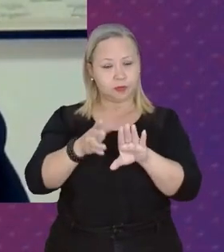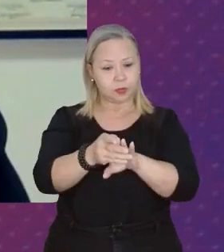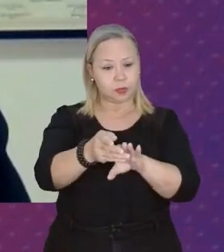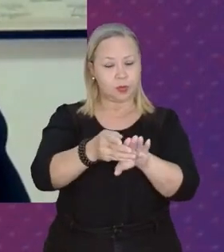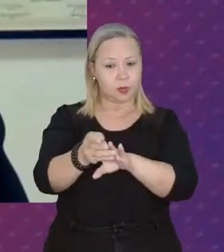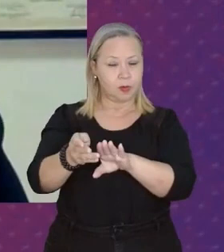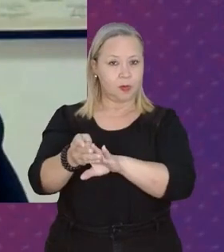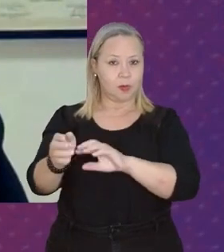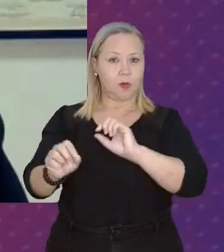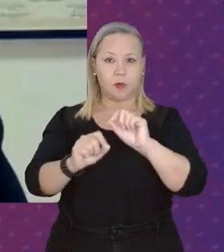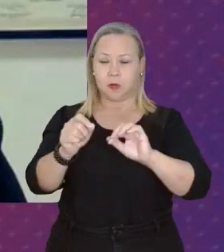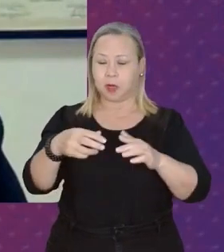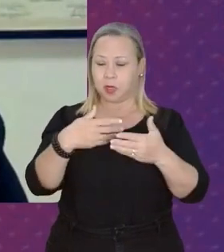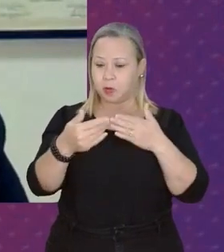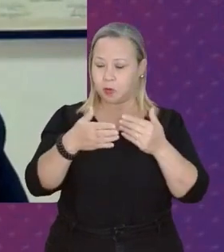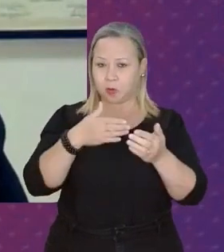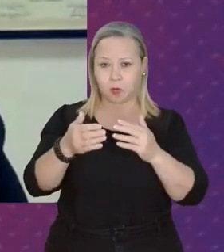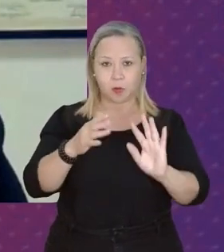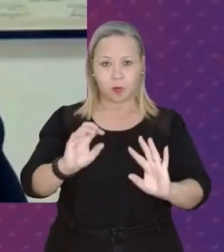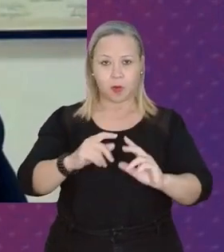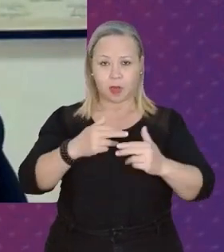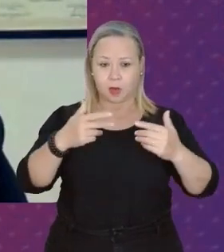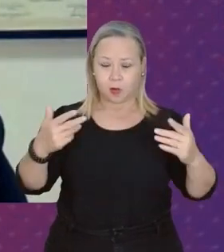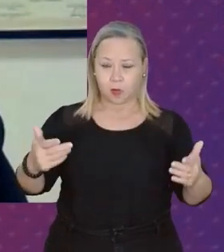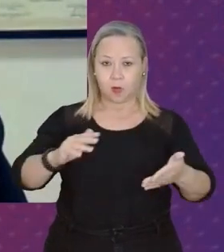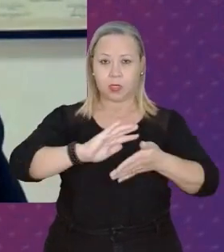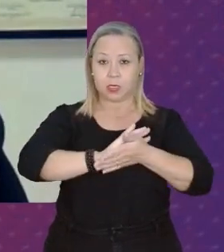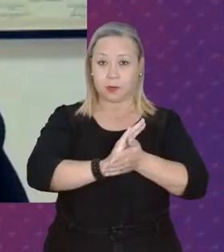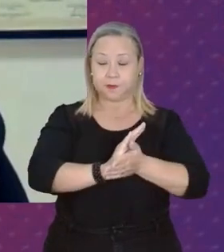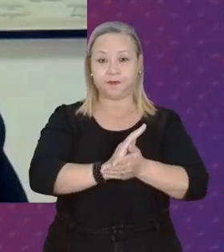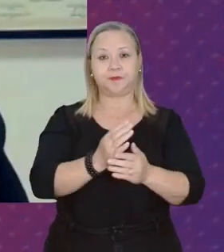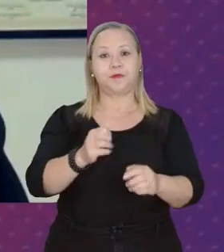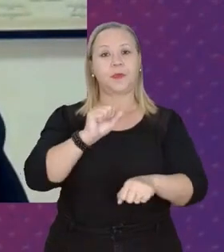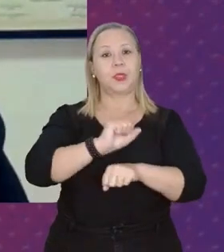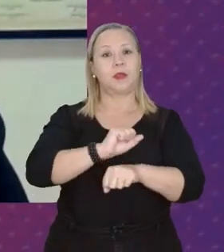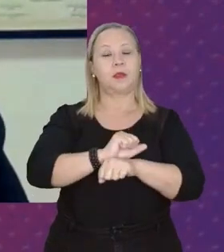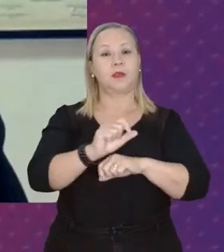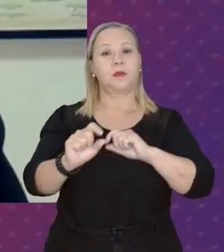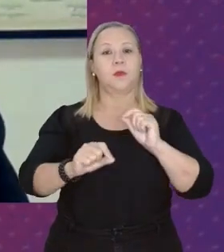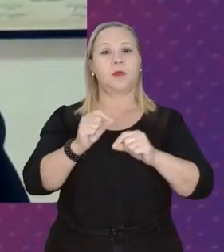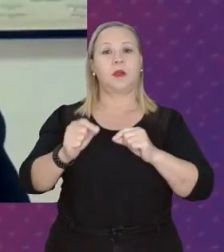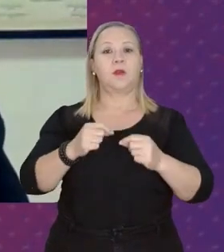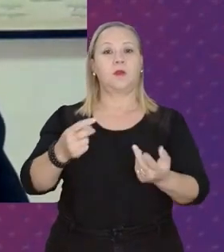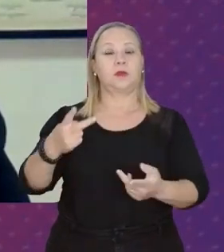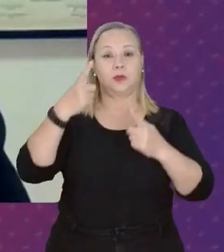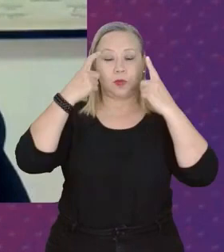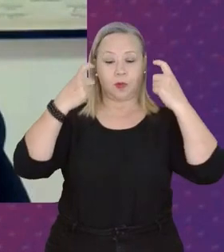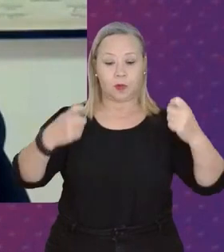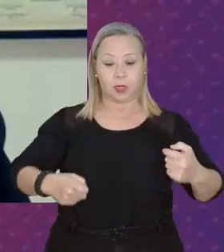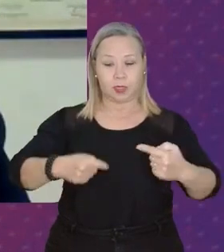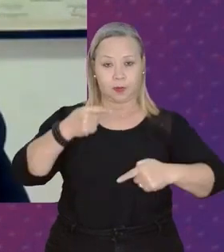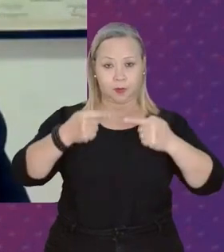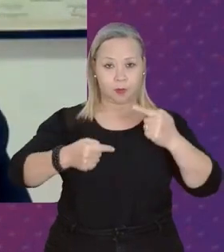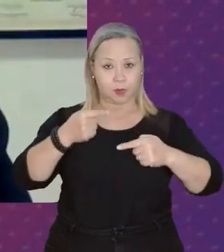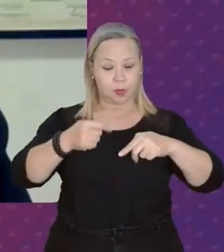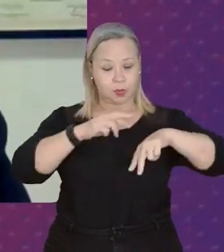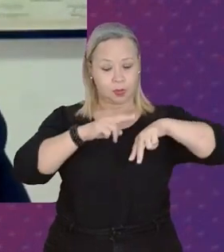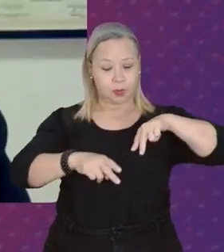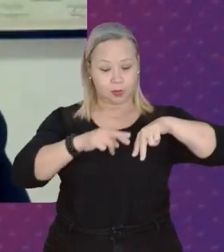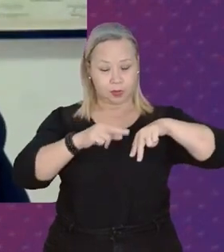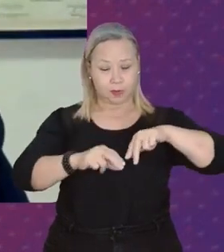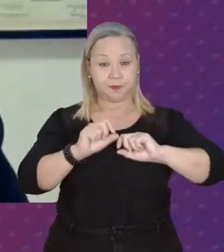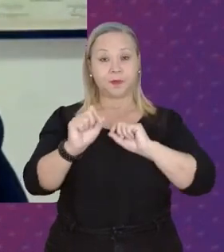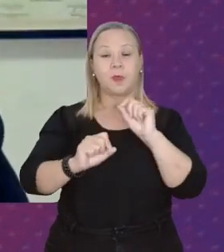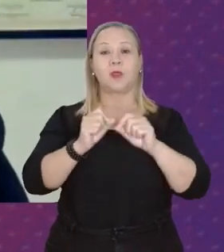aí e reprimam qualquer hipótese de violência política de gênero, né? E aí, no que se refere ao